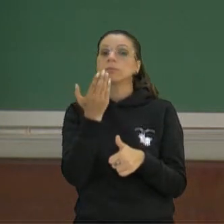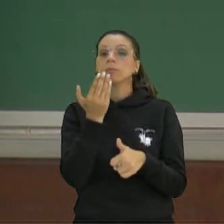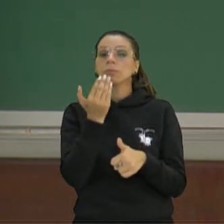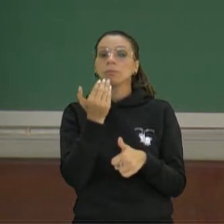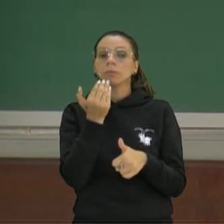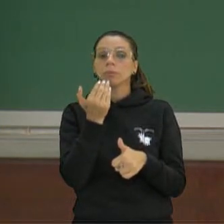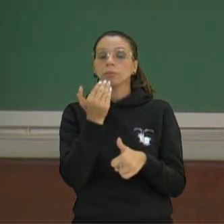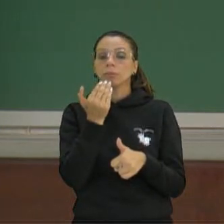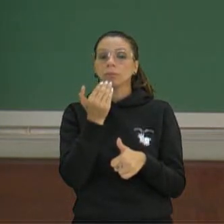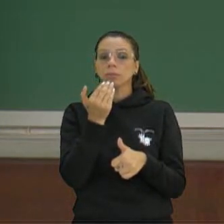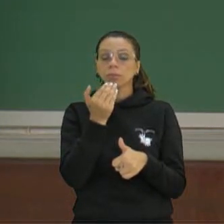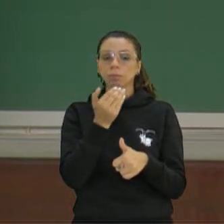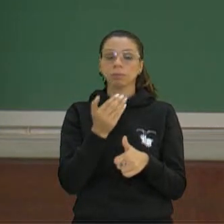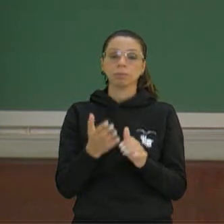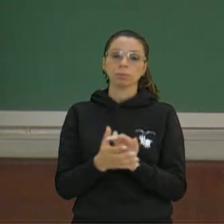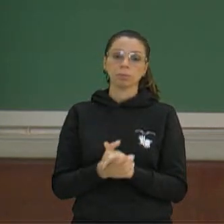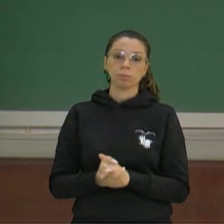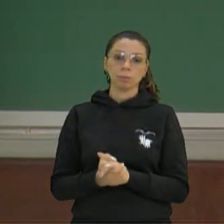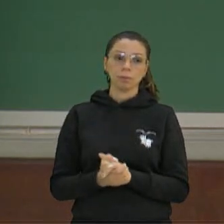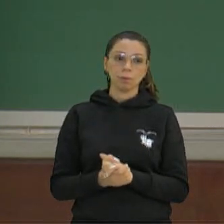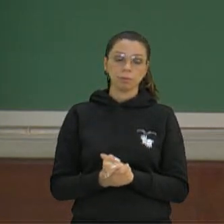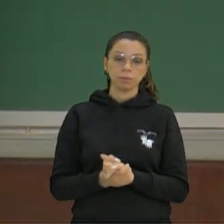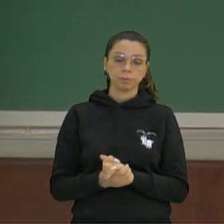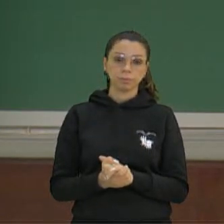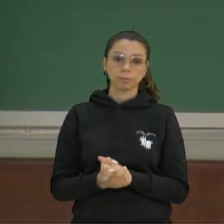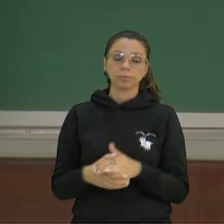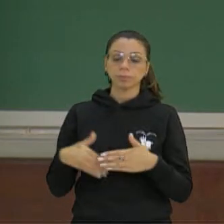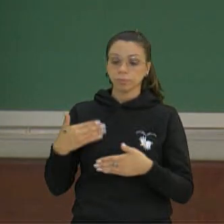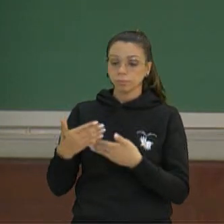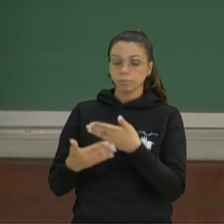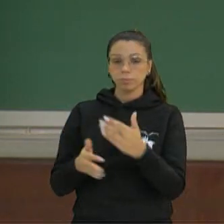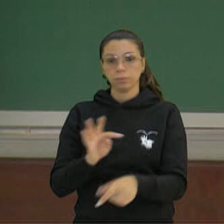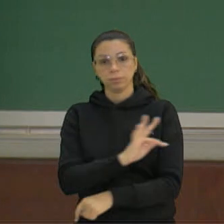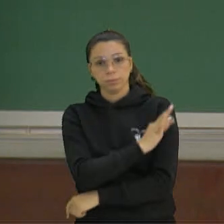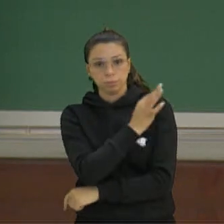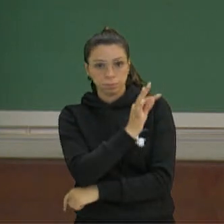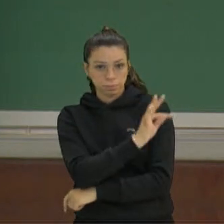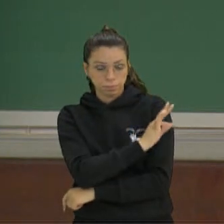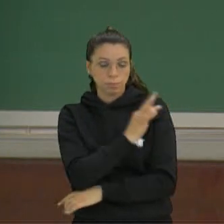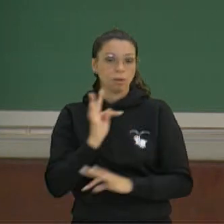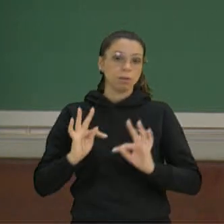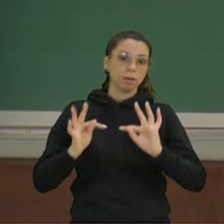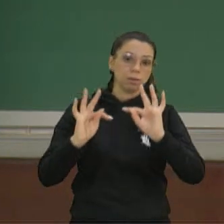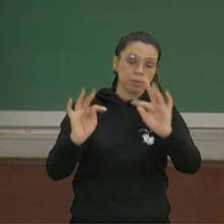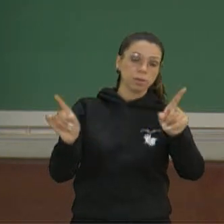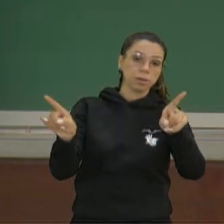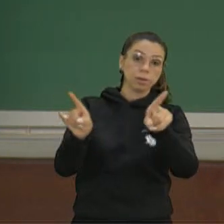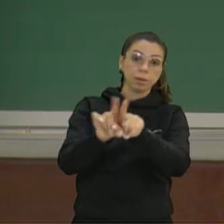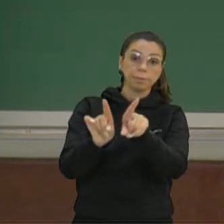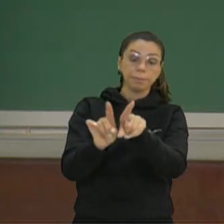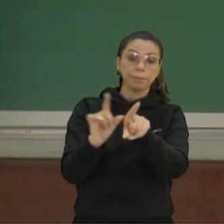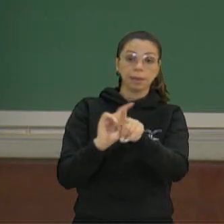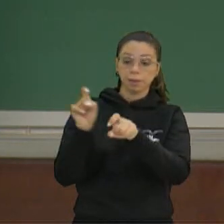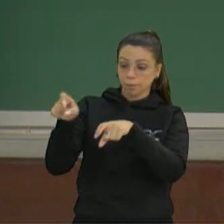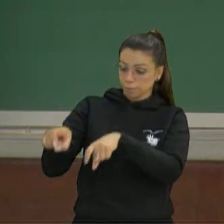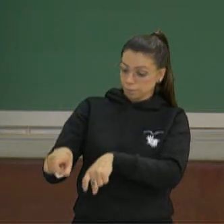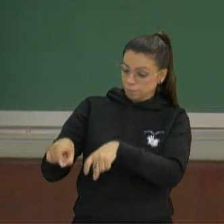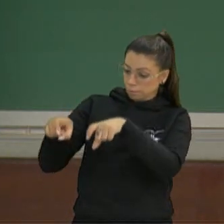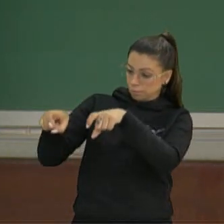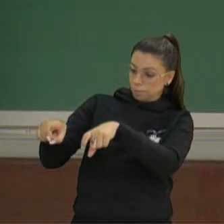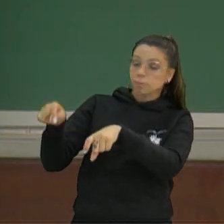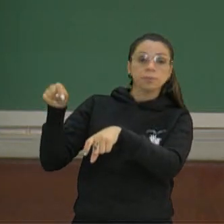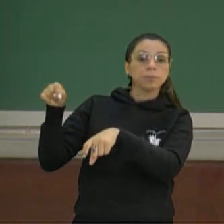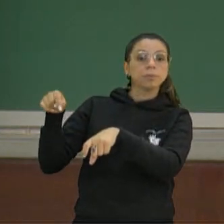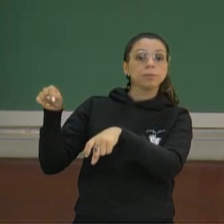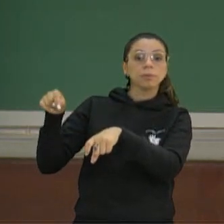alimentos. Contudo, com os avanços nas técnicas e na tecnologia, a agricultura vem servindo cada vez